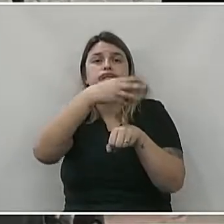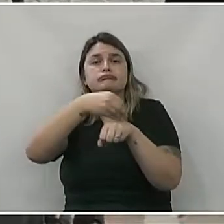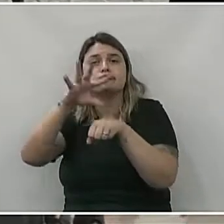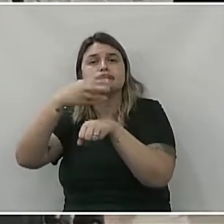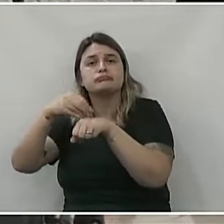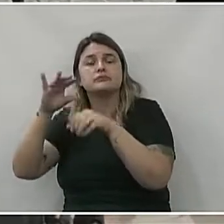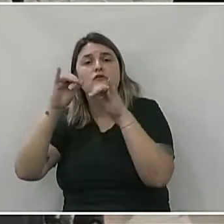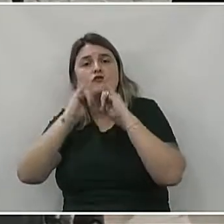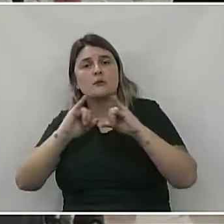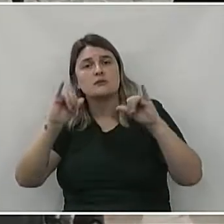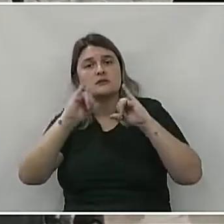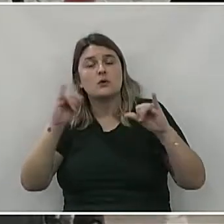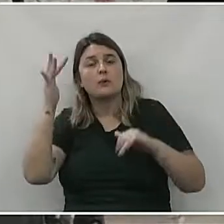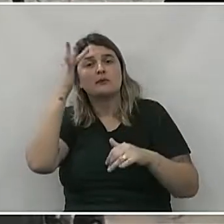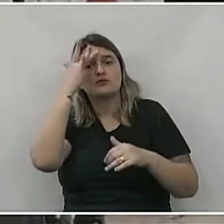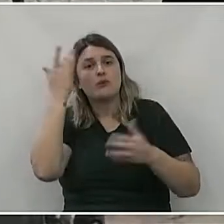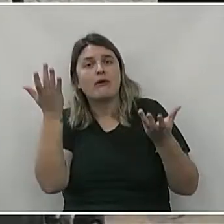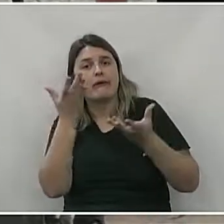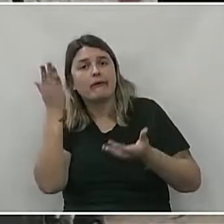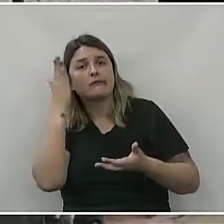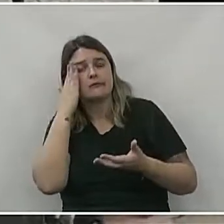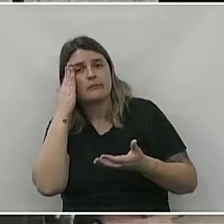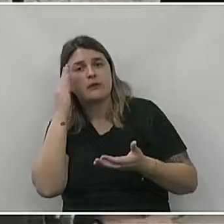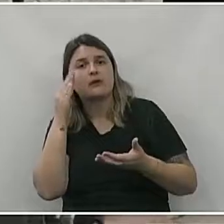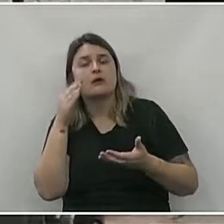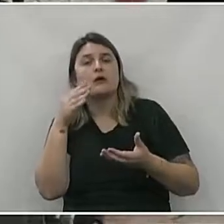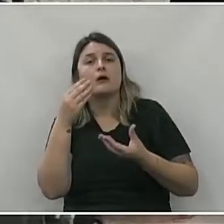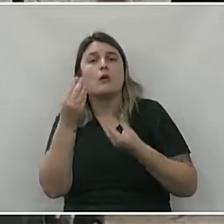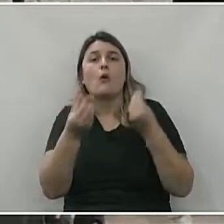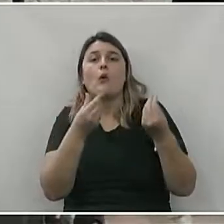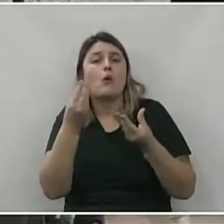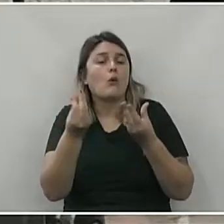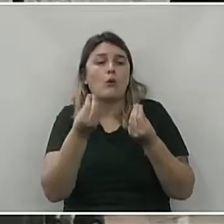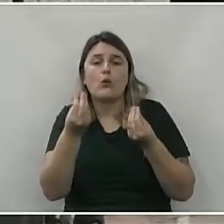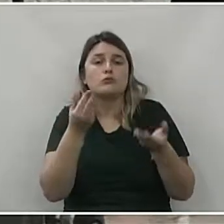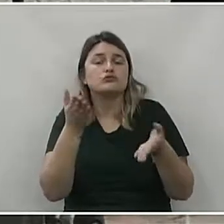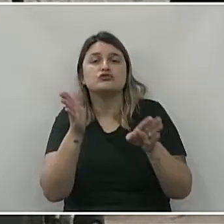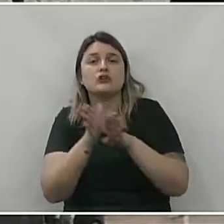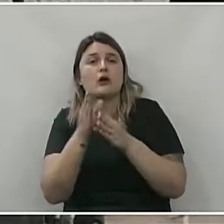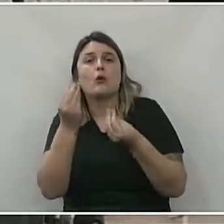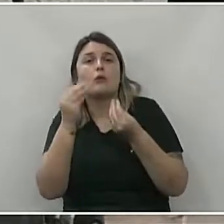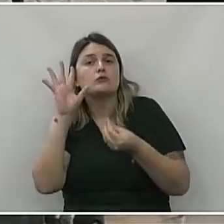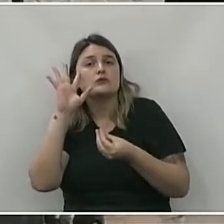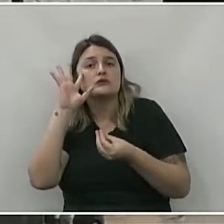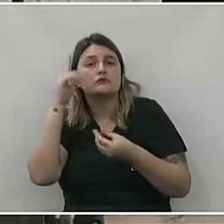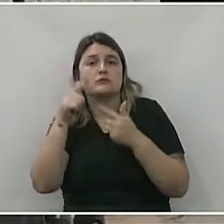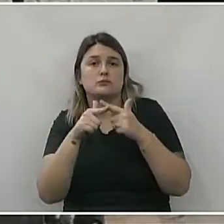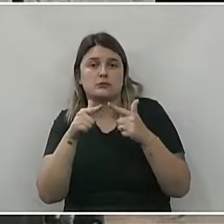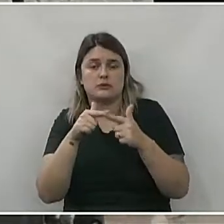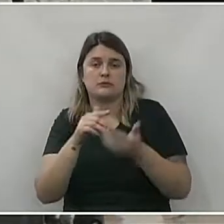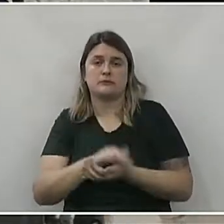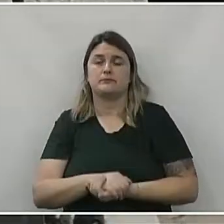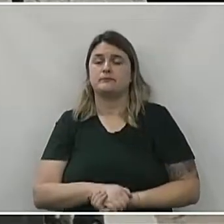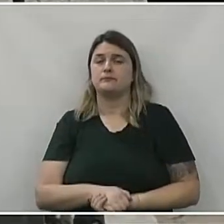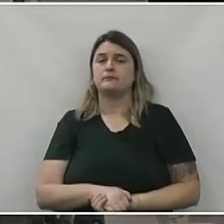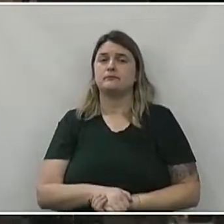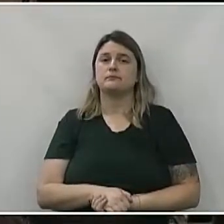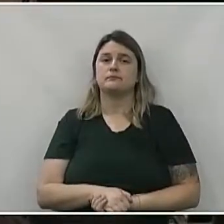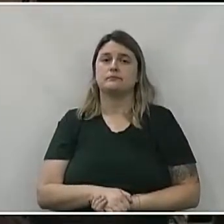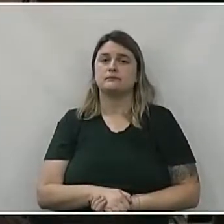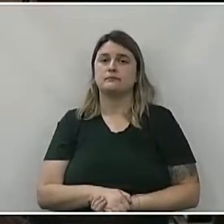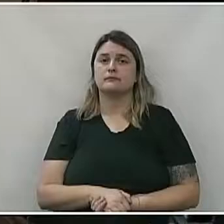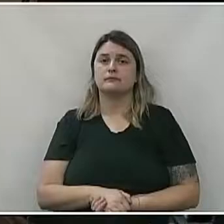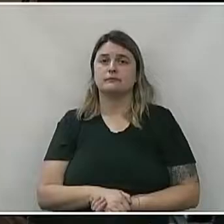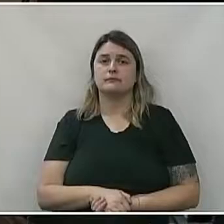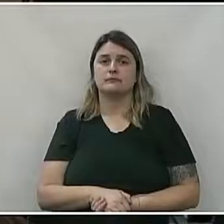importantes relacionados para que as pessoas possam ter o caminho certo de como chegar e que as coisas possam acontecer. Obrigado.